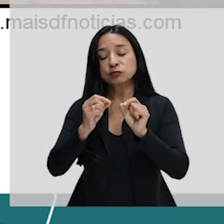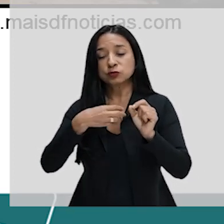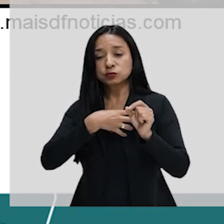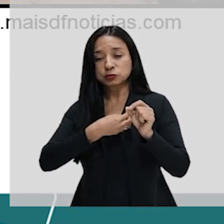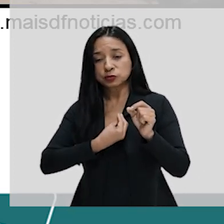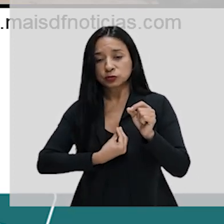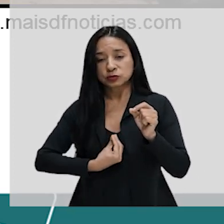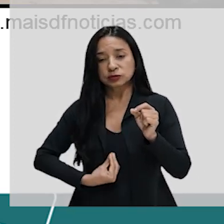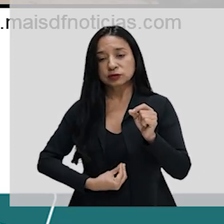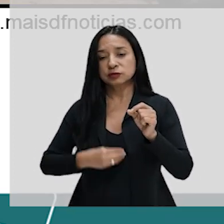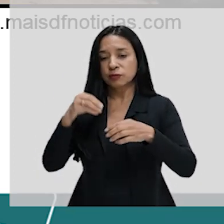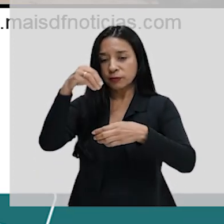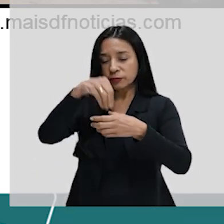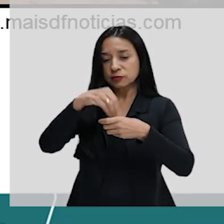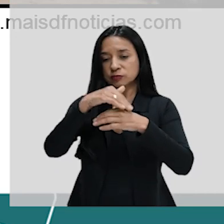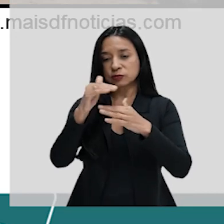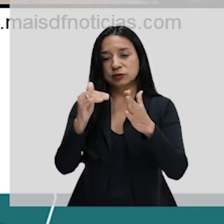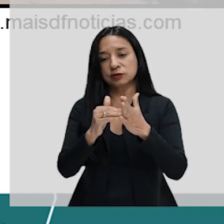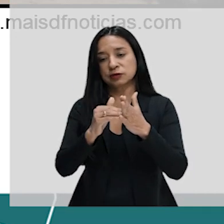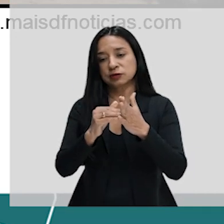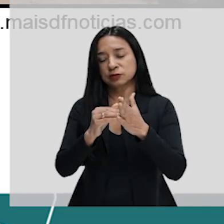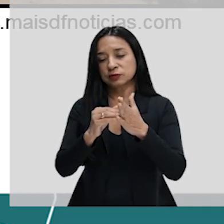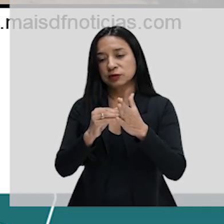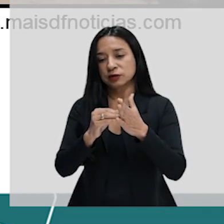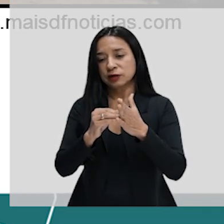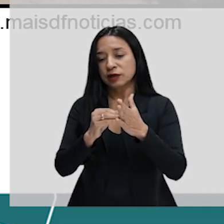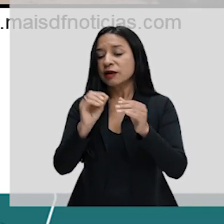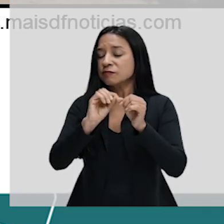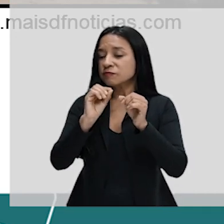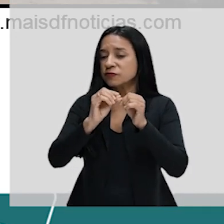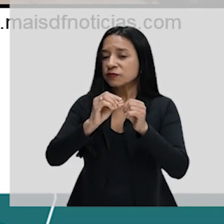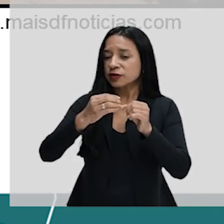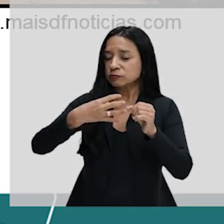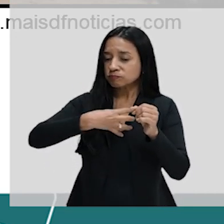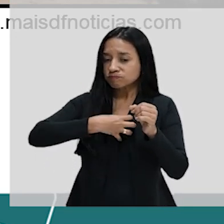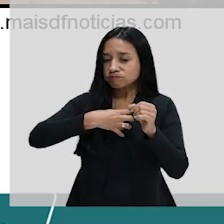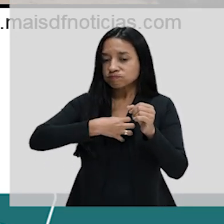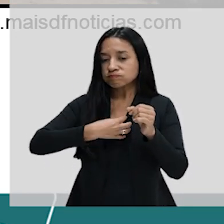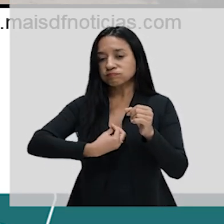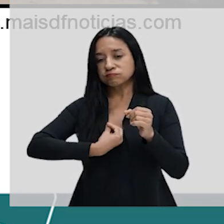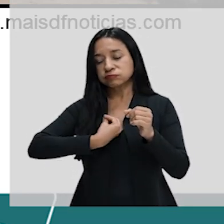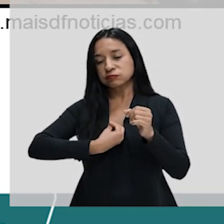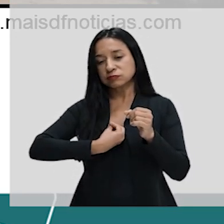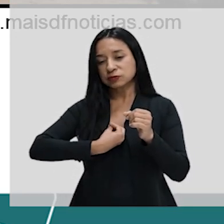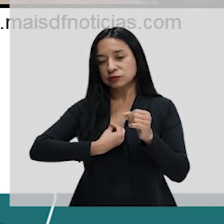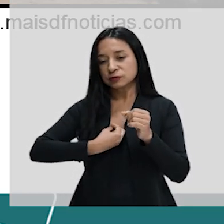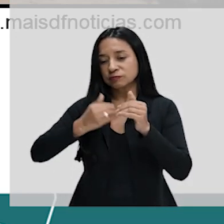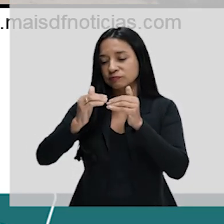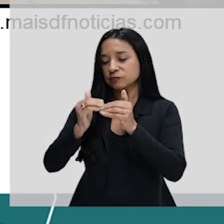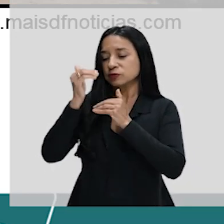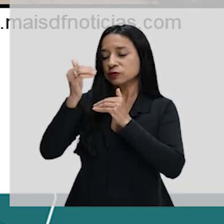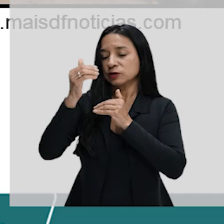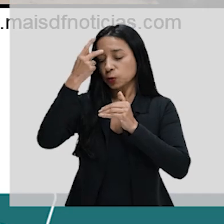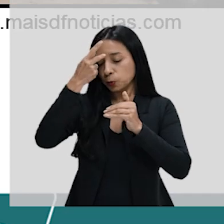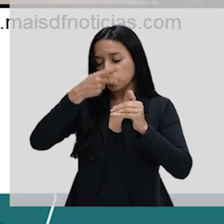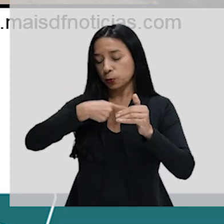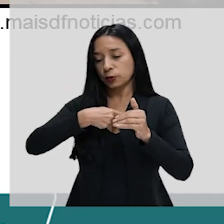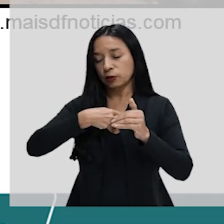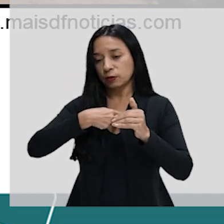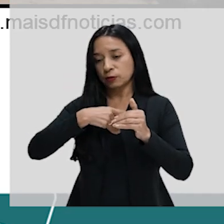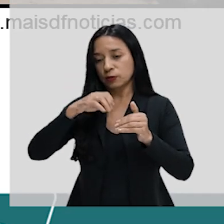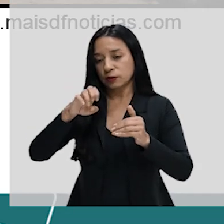específicos da biodança. Certo? Então, existe essa certa singularidade relacionada